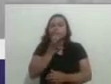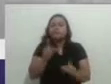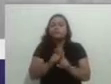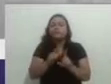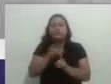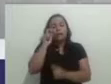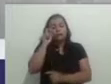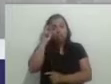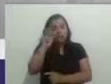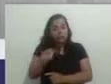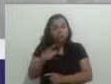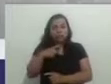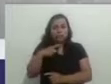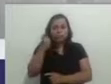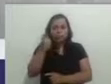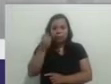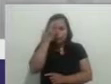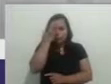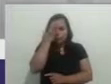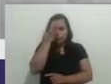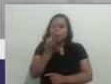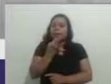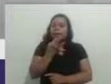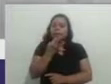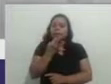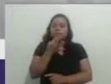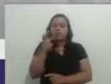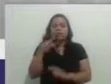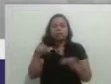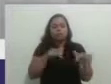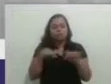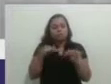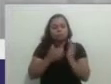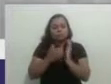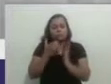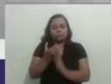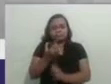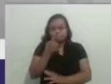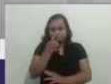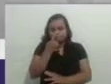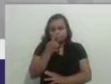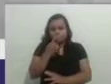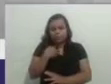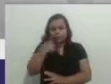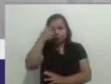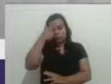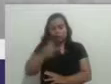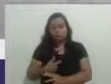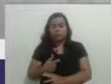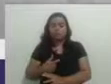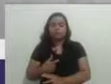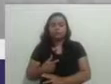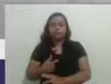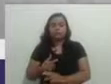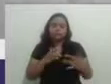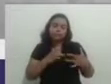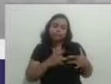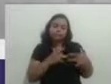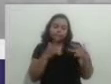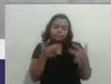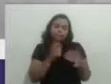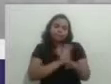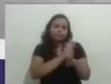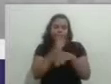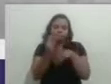em conhecer mais de perto o trabalho que ela realiza porque eu que sou uma década do voluntariado acho